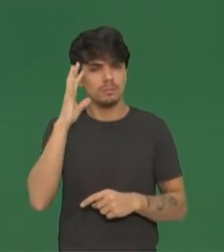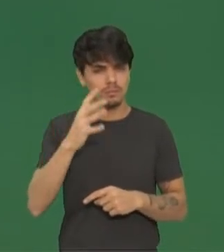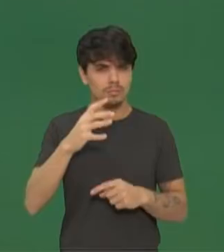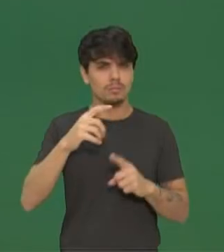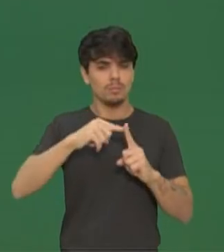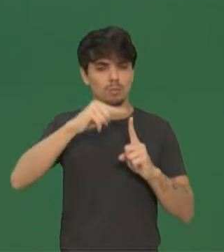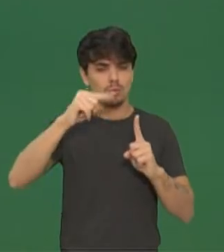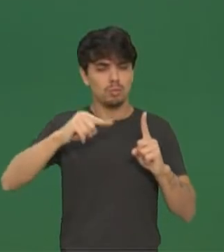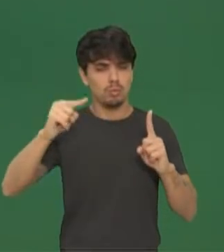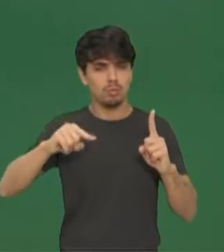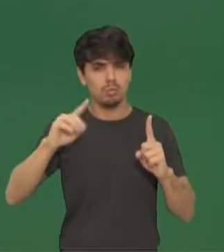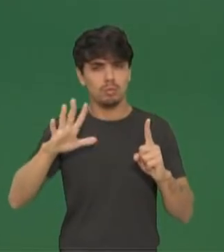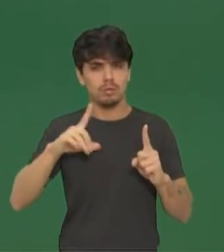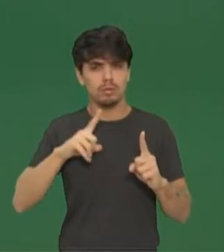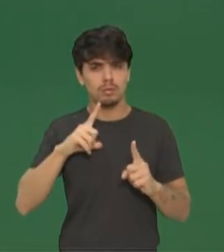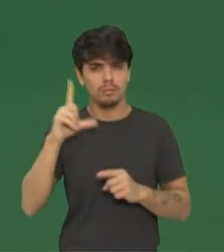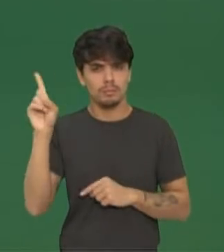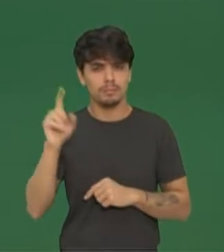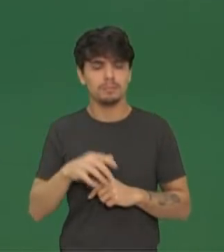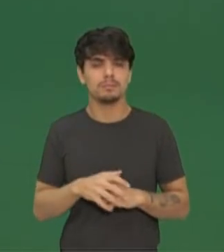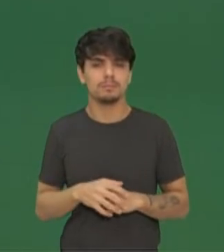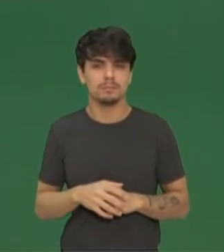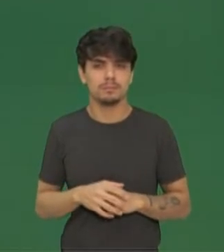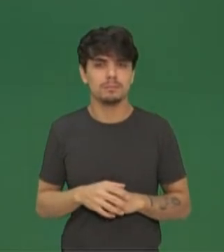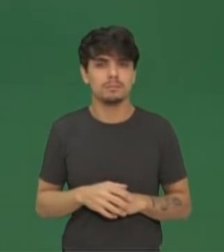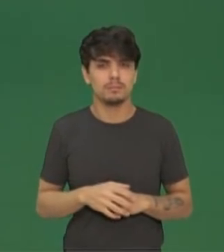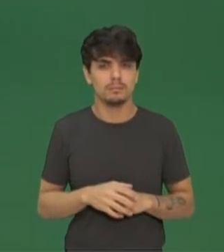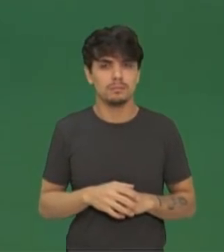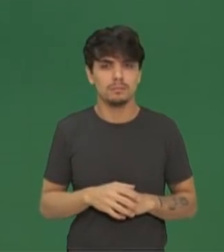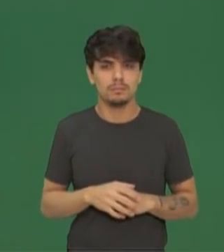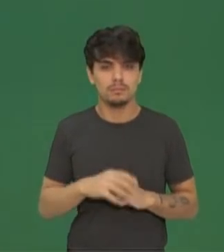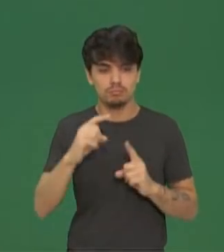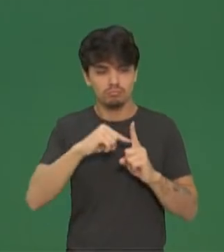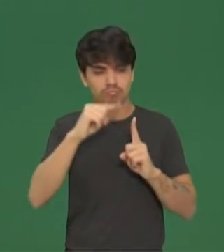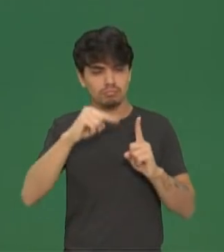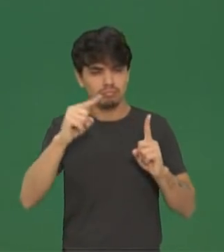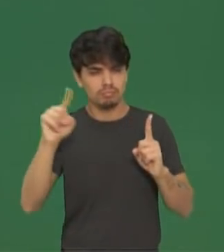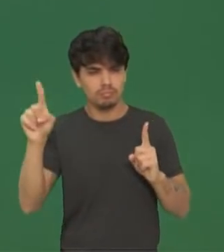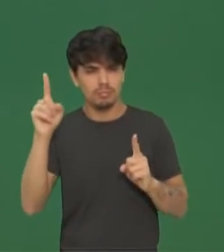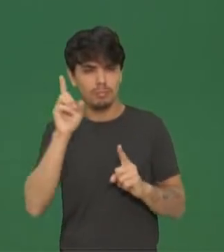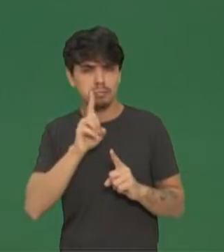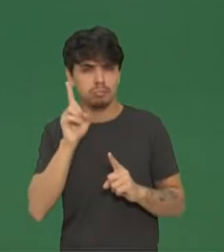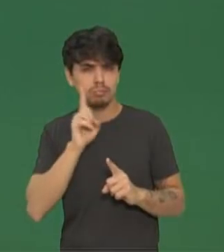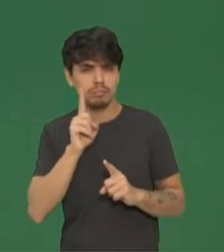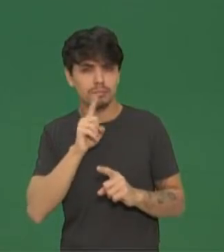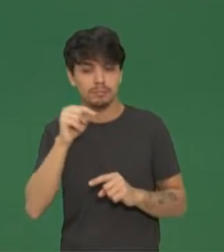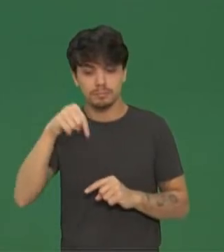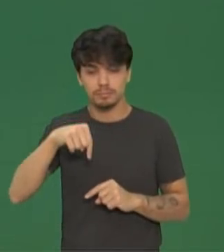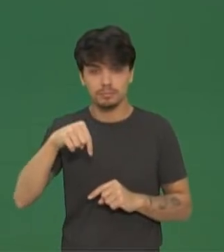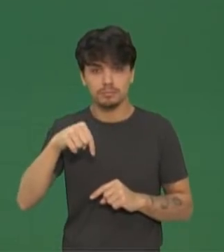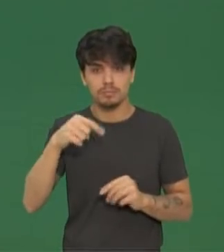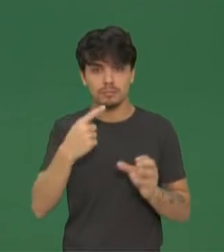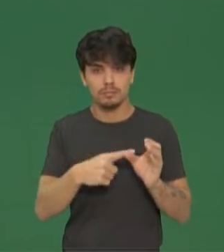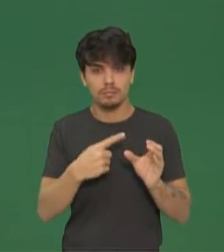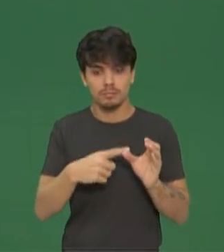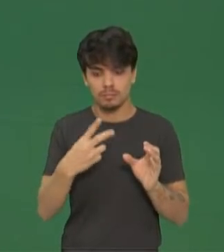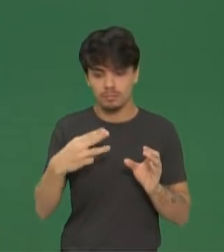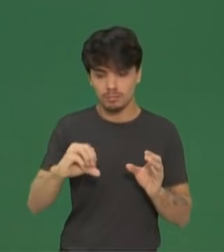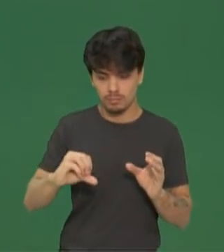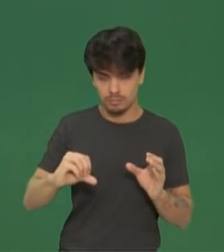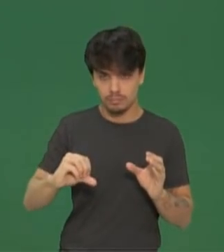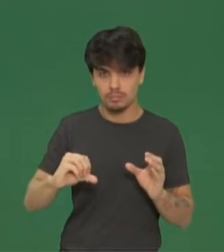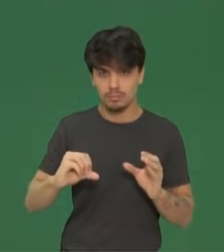vai estar marcando lá nos termômetros dos Estados Unidos. Aqui, em uma cidade que está 39